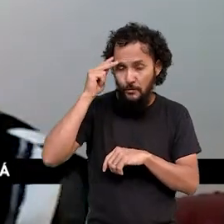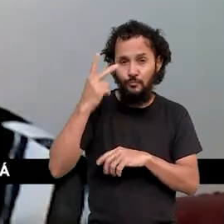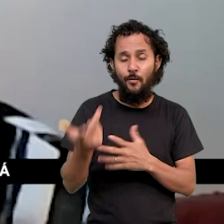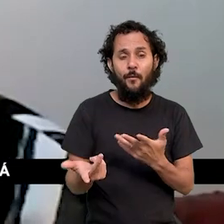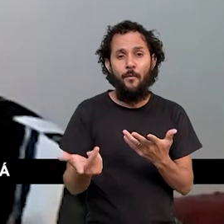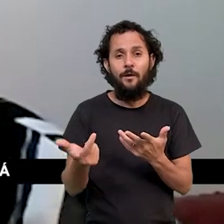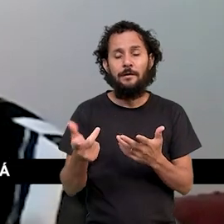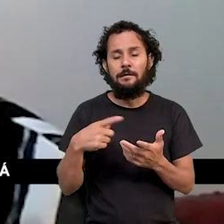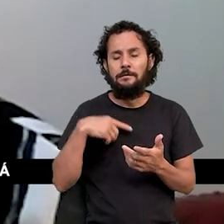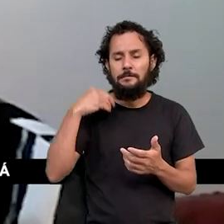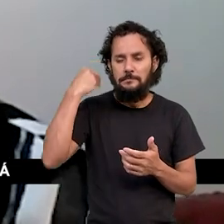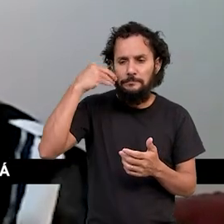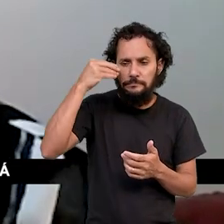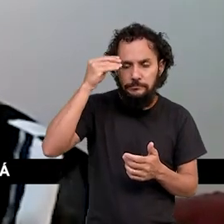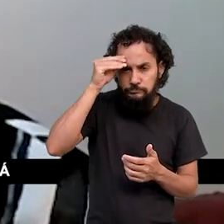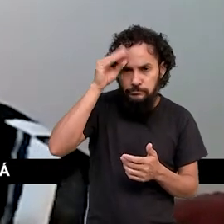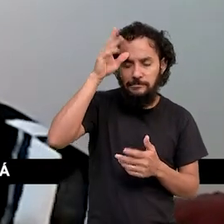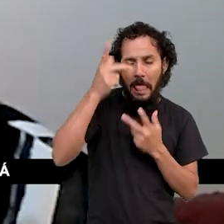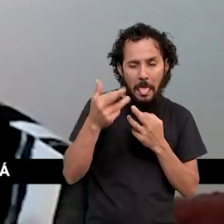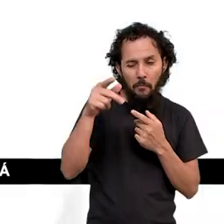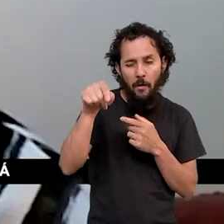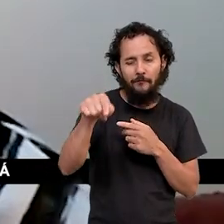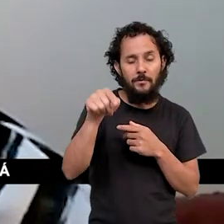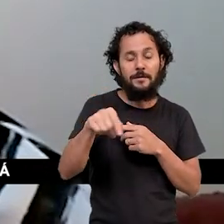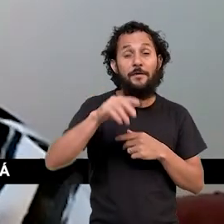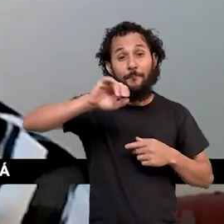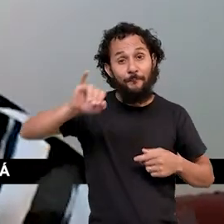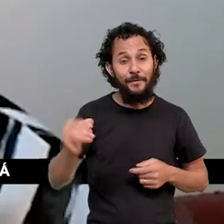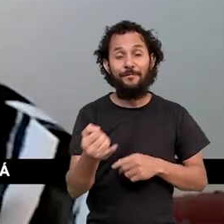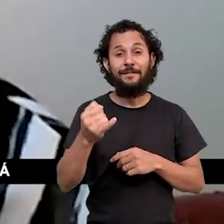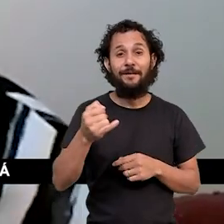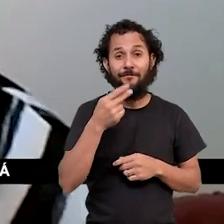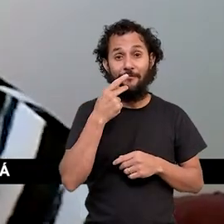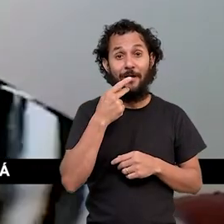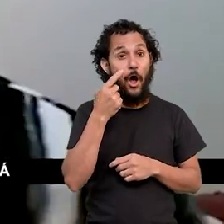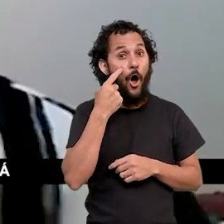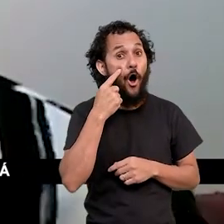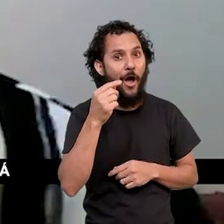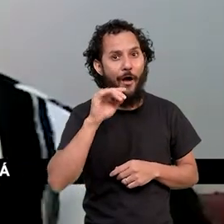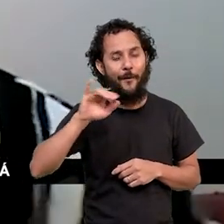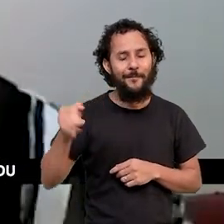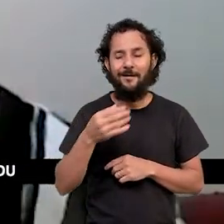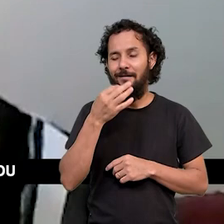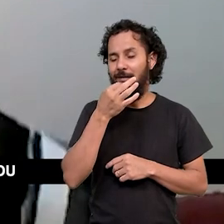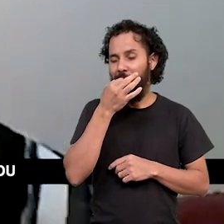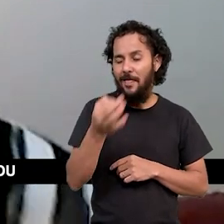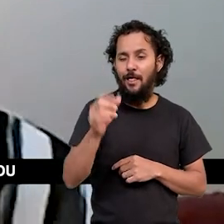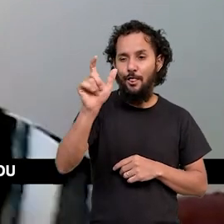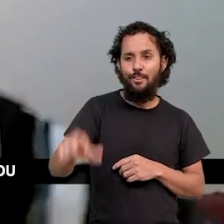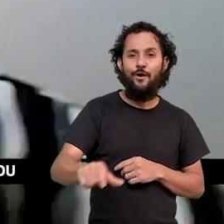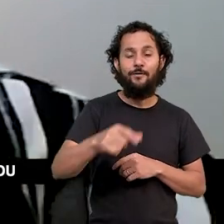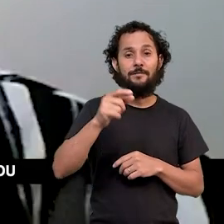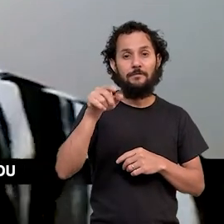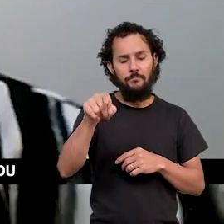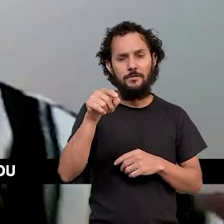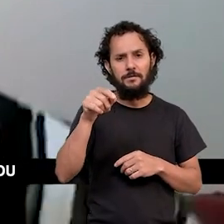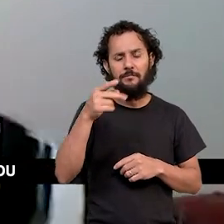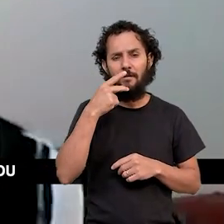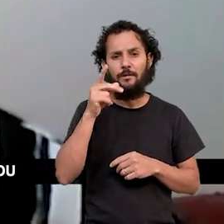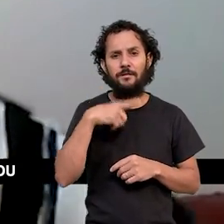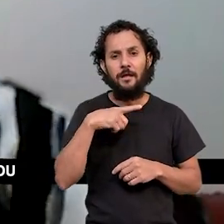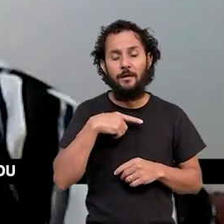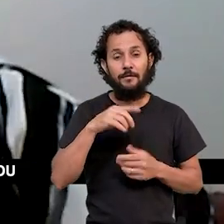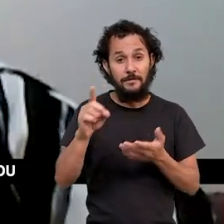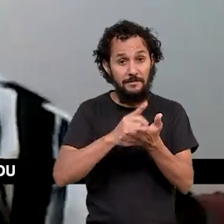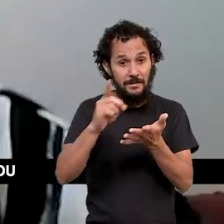pessoas, né, que tem o conhecimento que a senhora tem. Eu aproveito, quero indicar, eu indicando, tá, professora? Que eu não sei se a senhora falou,